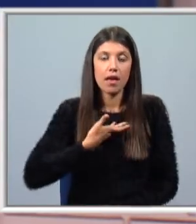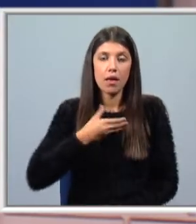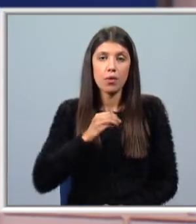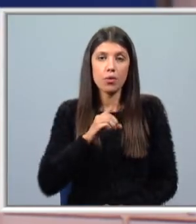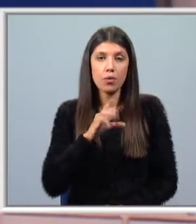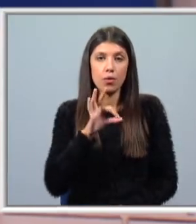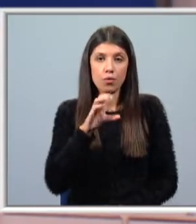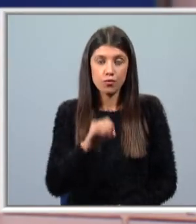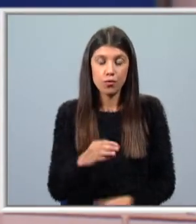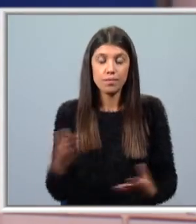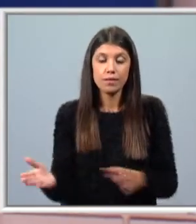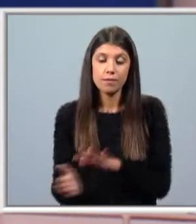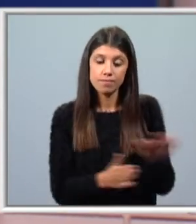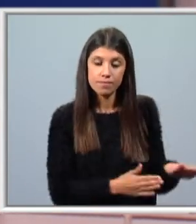conto